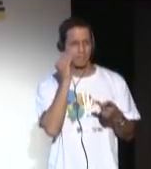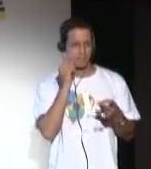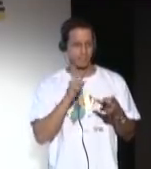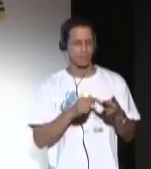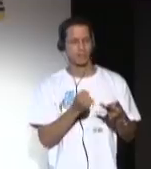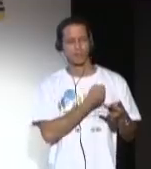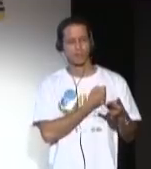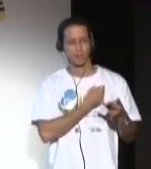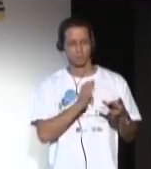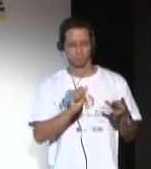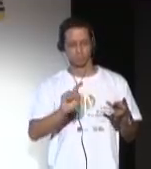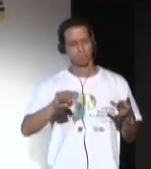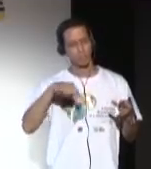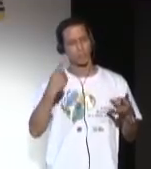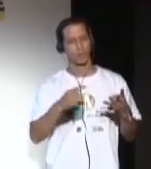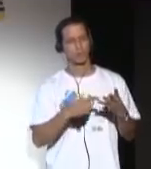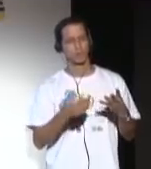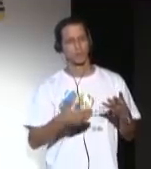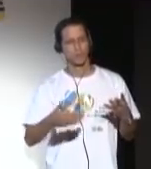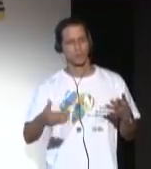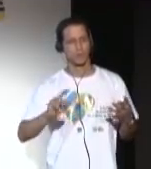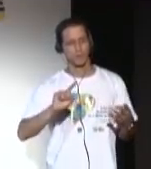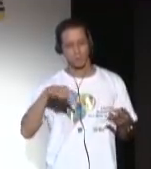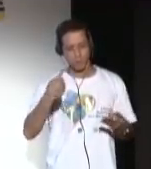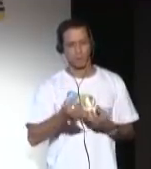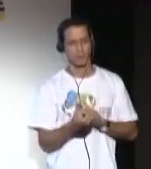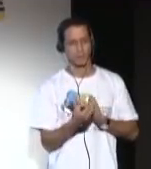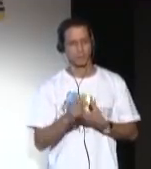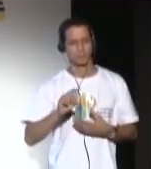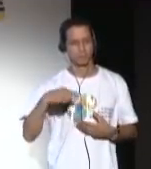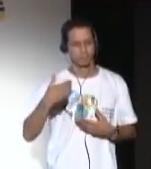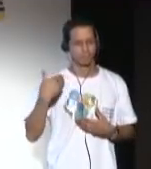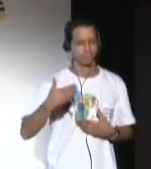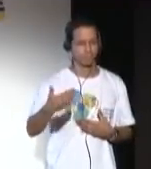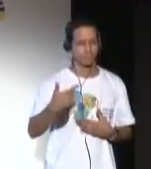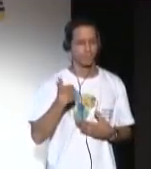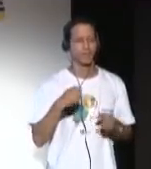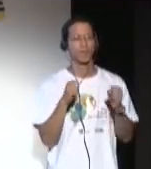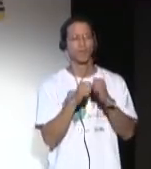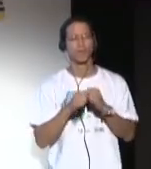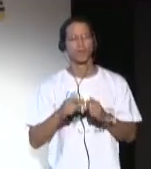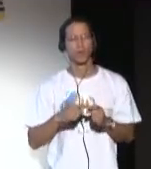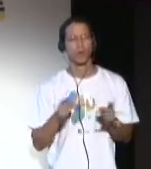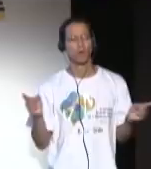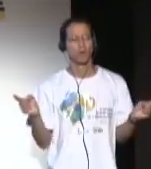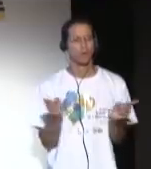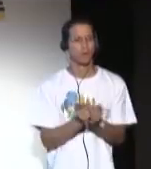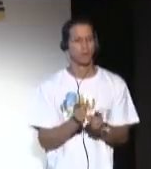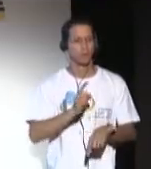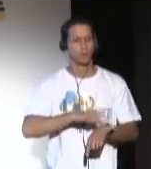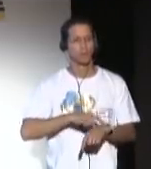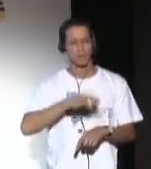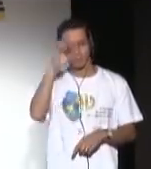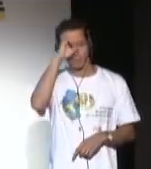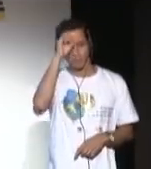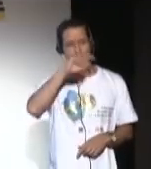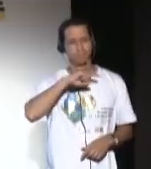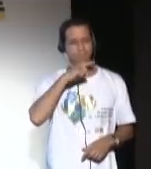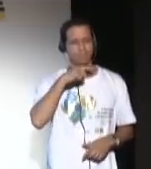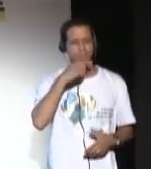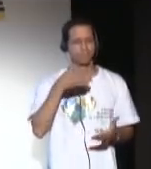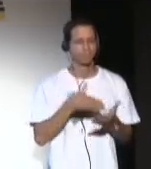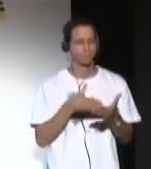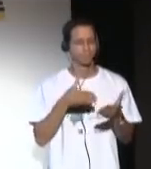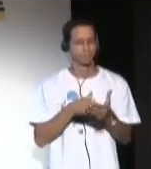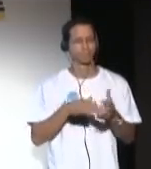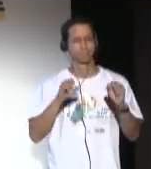próxima unidade de aprendizado, né? Agora a próxima informação. E o que isso faz, na verdade, é reduzir a quantidade de aprendizagem que pode